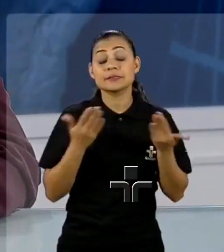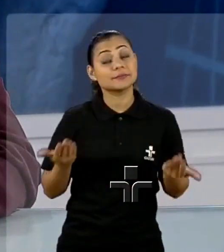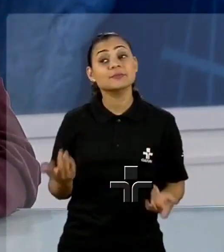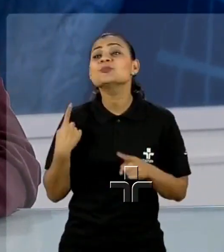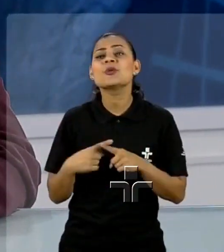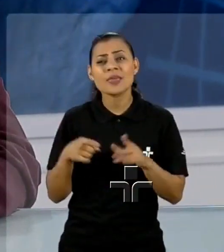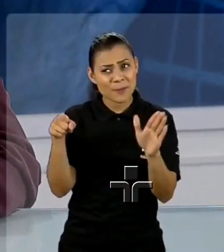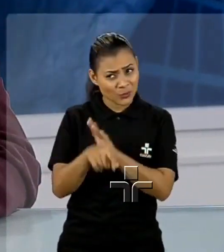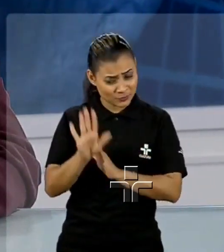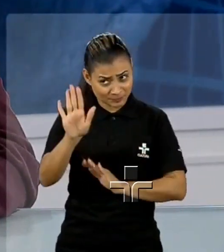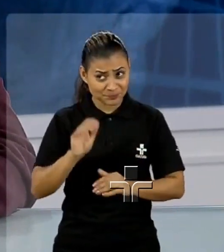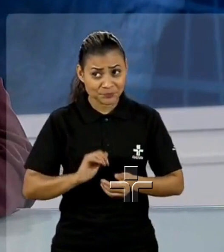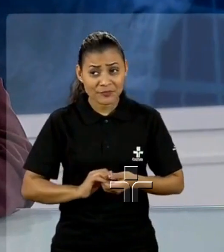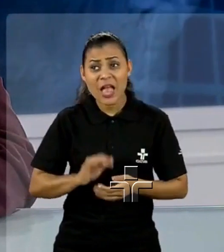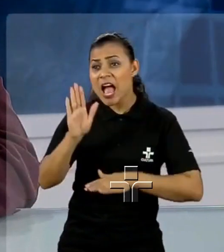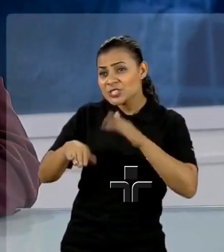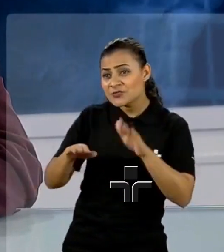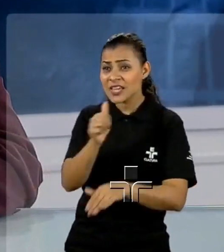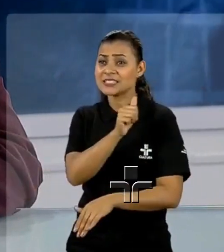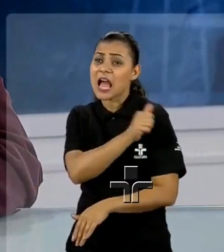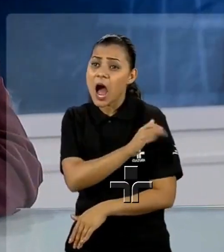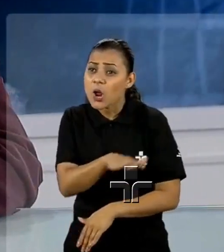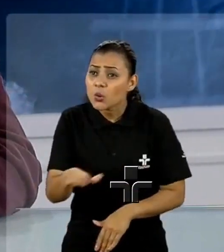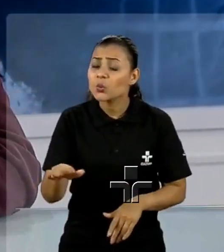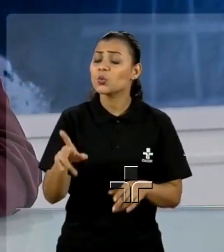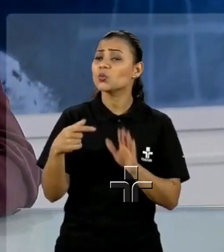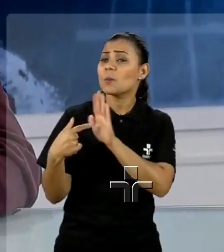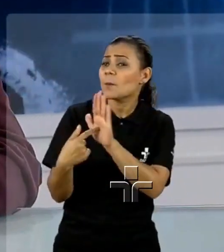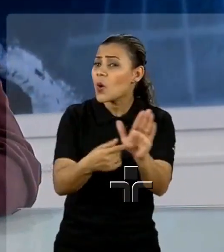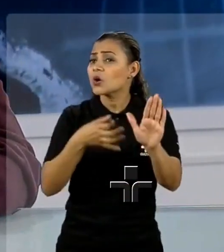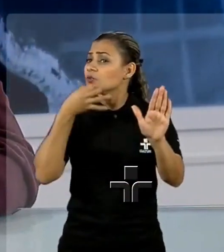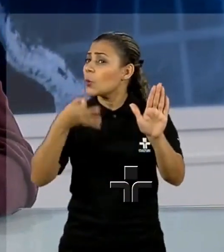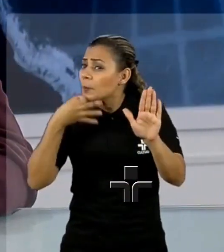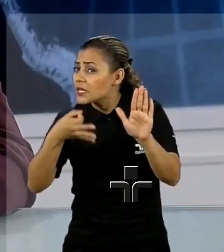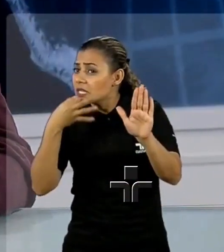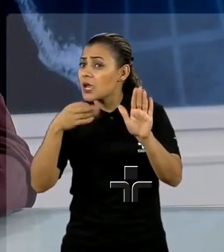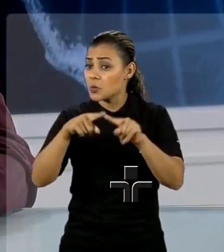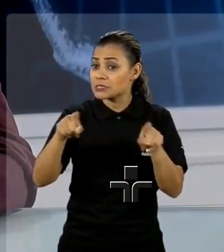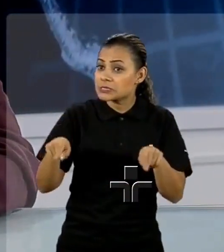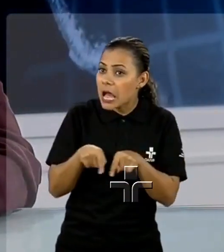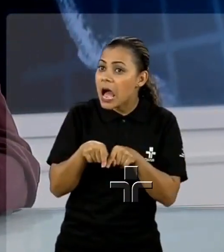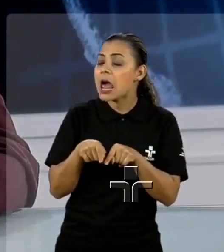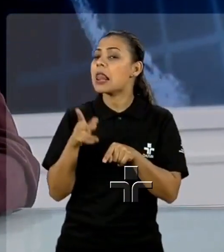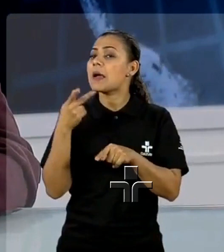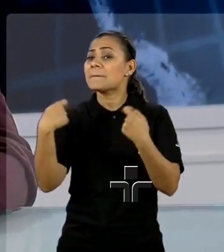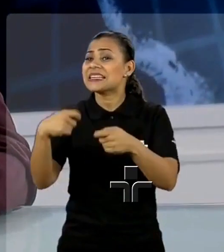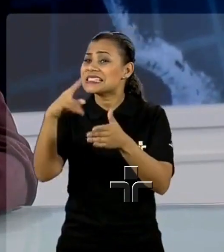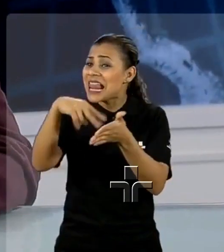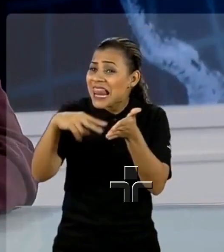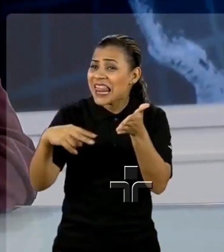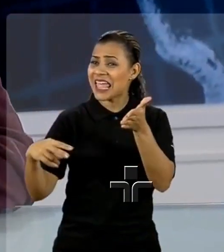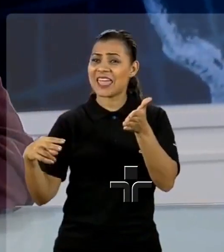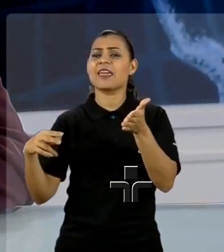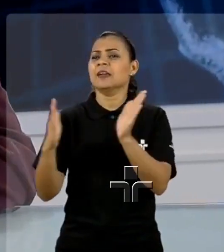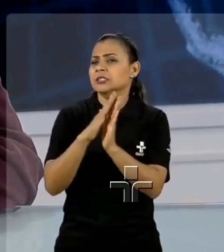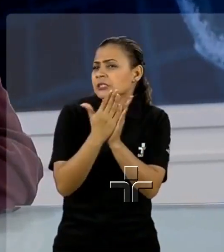comum quando alunos trazem na sala de aula comentários, quando eles têm que ler determinados livros clássicos e